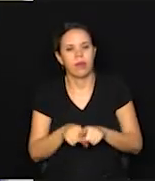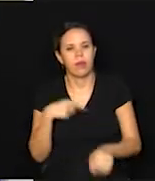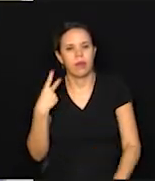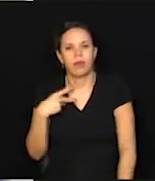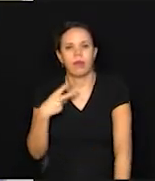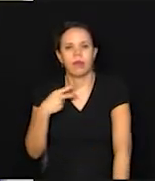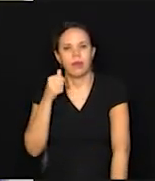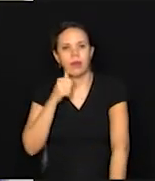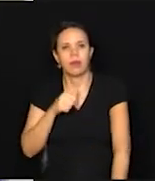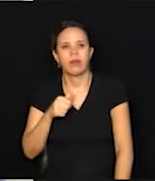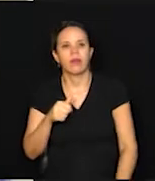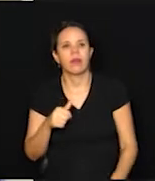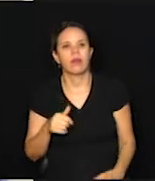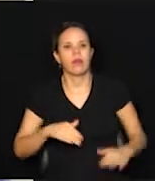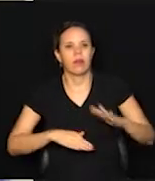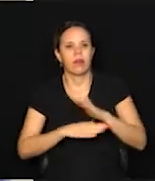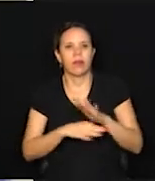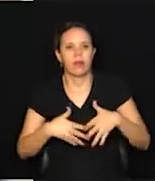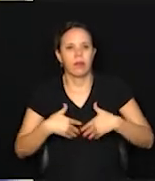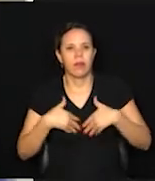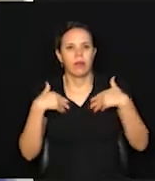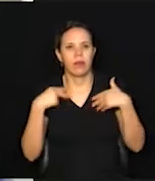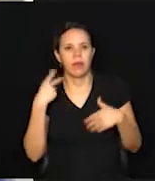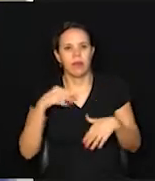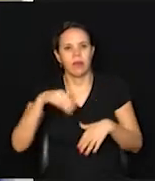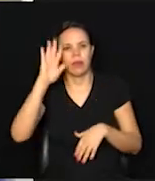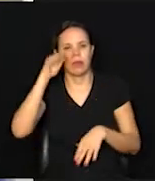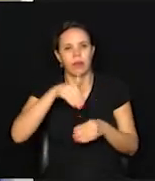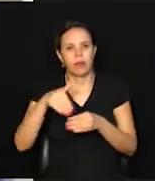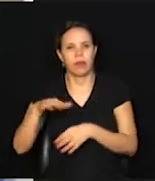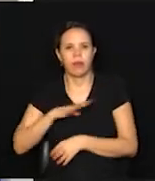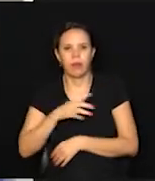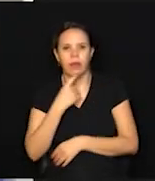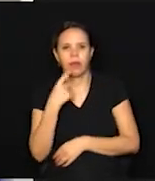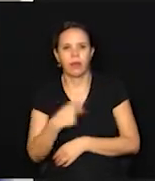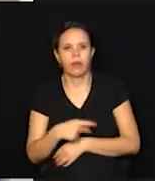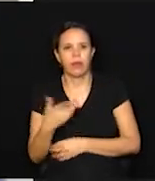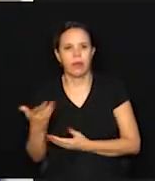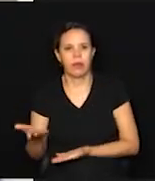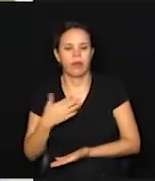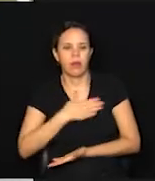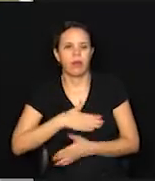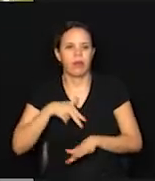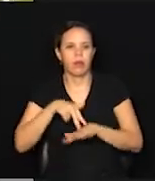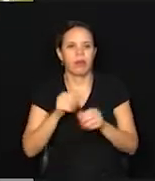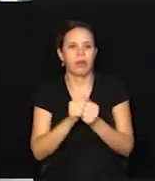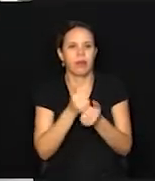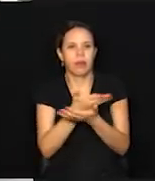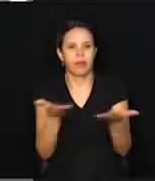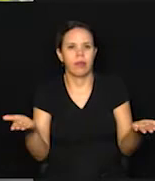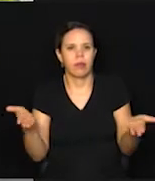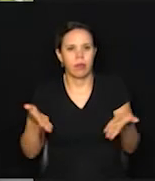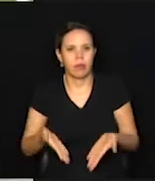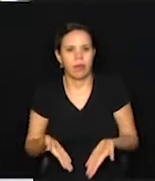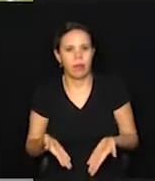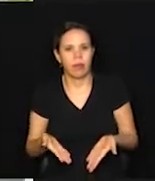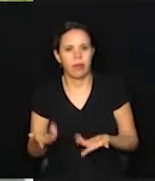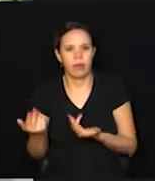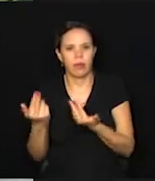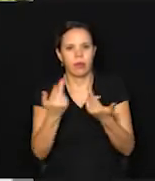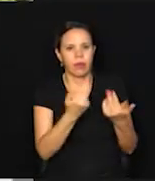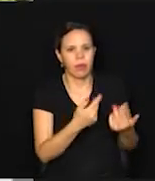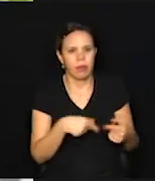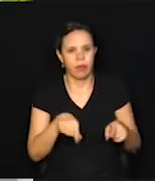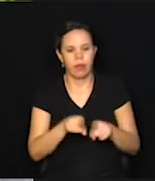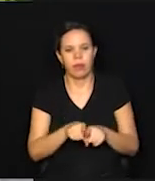que enche essa Câmara de orgulho, vereadora mais votada da cidade de Campinas. Né, um prazer estar com vocês assim como com